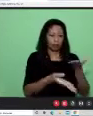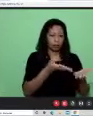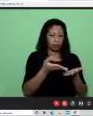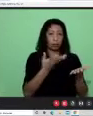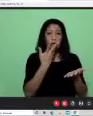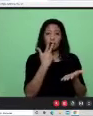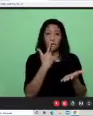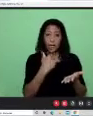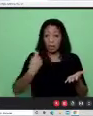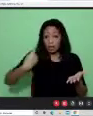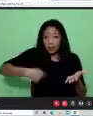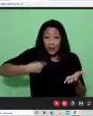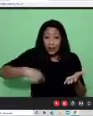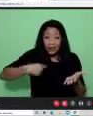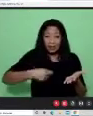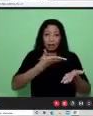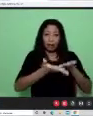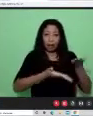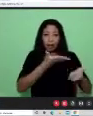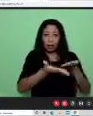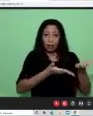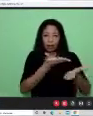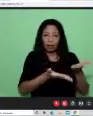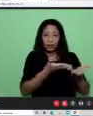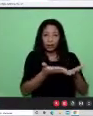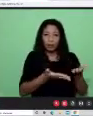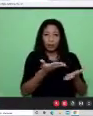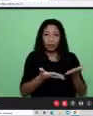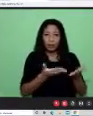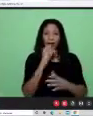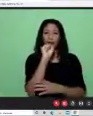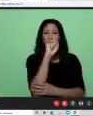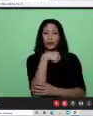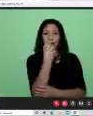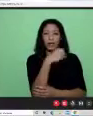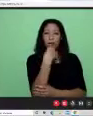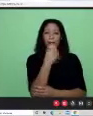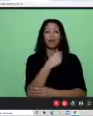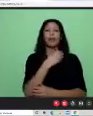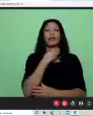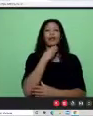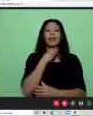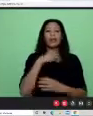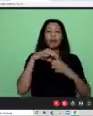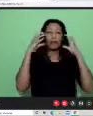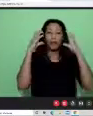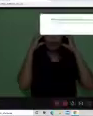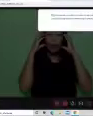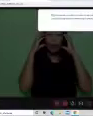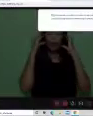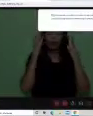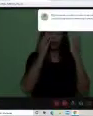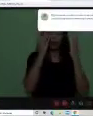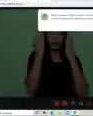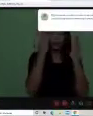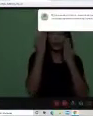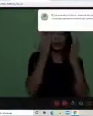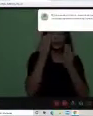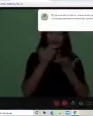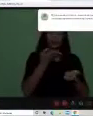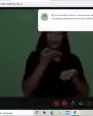de atendimento, de reabilitação, de fisioterapia, de fonoaudiologia, de psicologia, terapeuta ocupacional, de